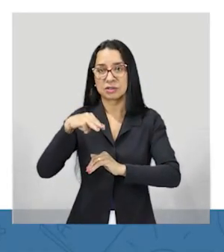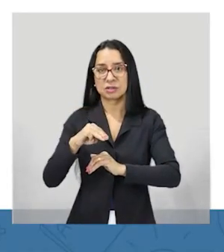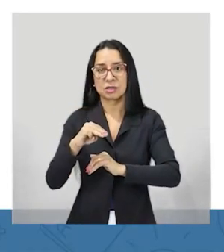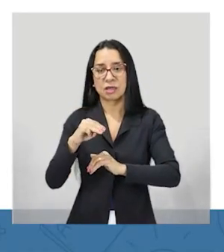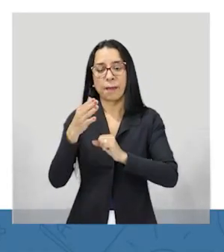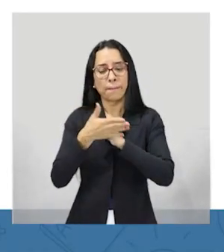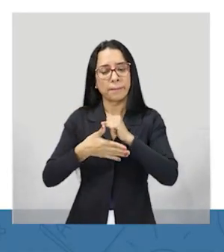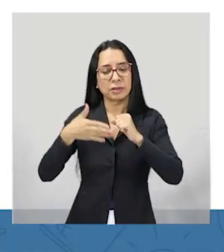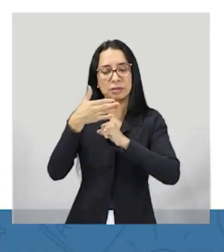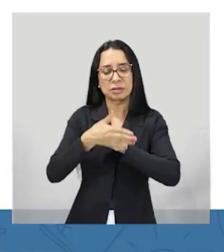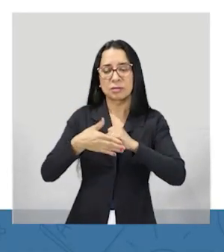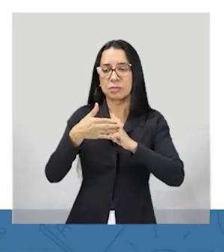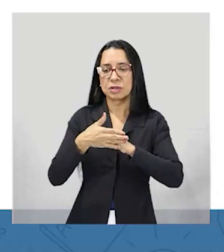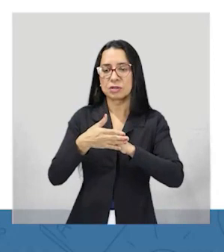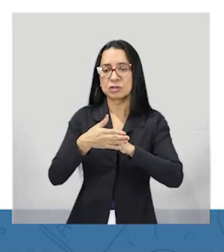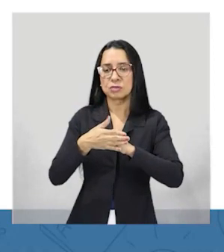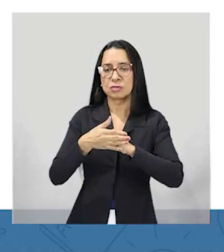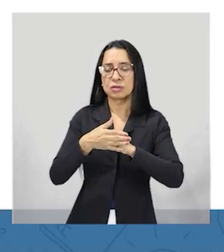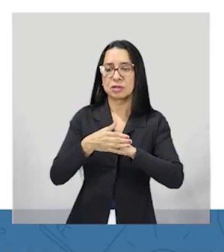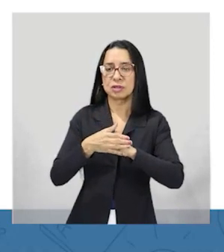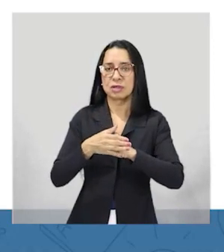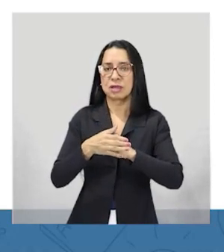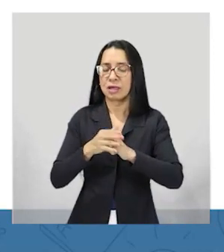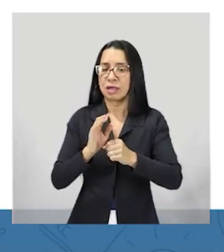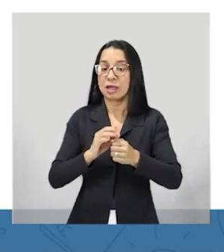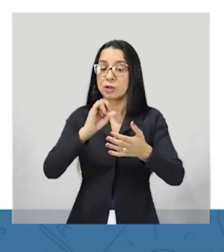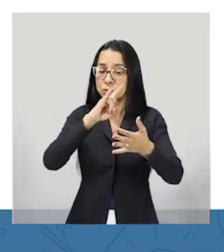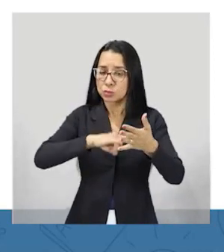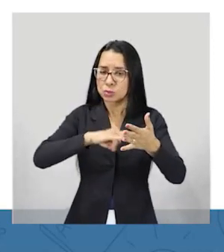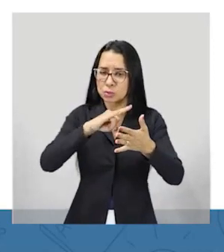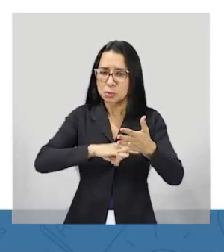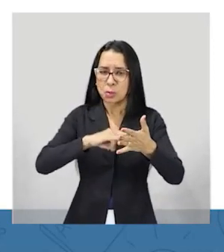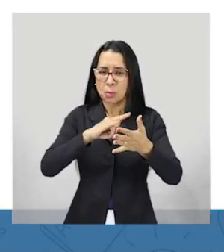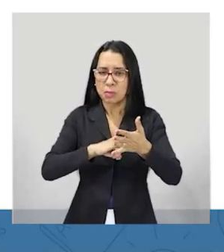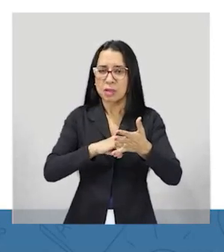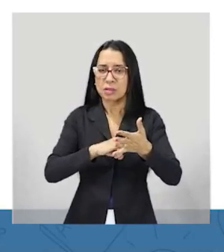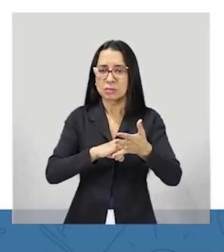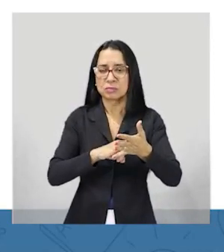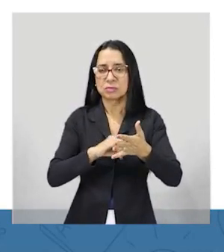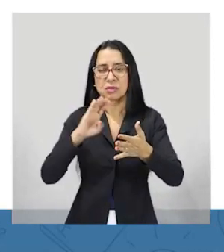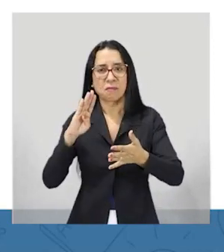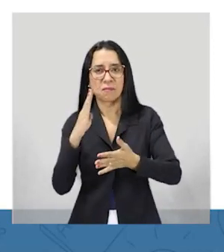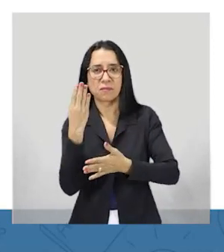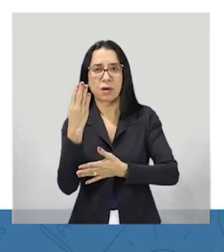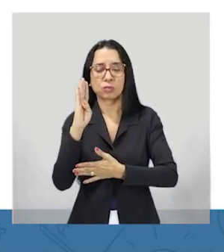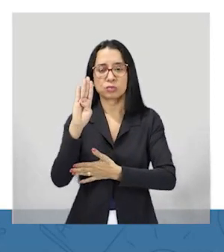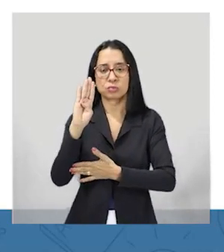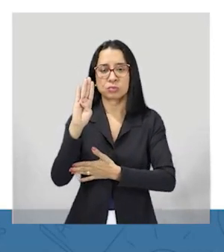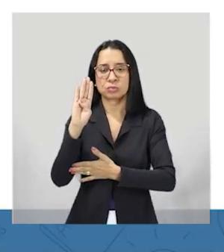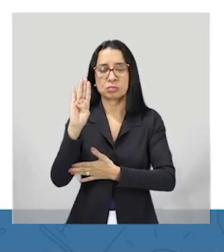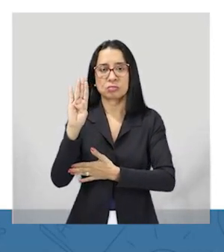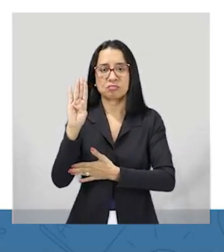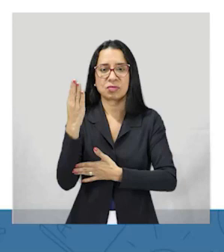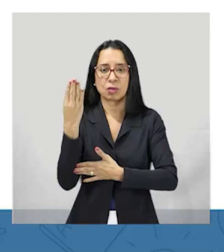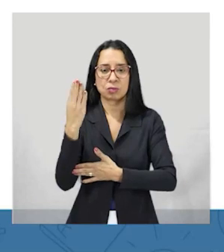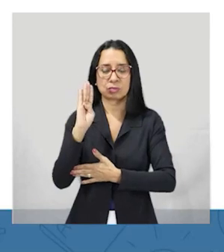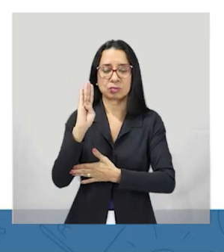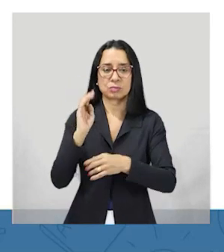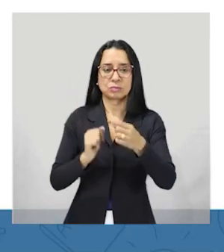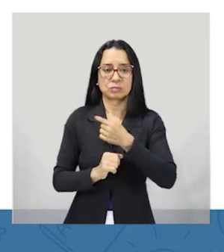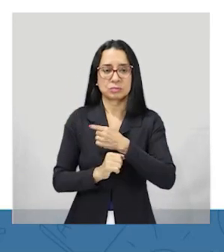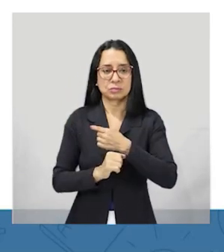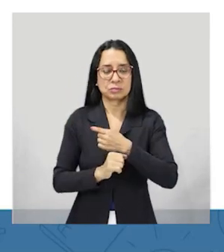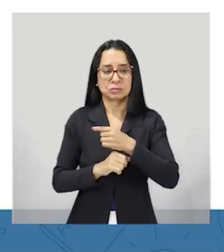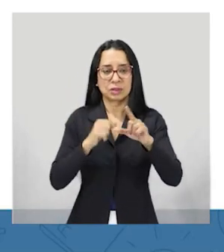basicamente a falsificação de documentos, né, galera? Então, o nosso gabarito aí é fácil, o nosso gabarito é a letra C, né? Falsificação de títulos